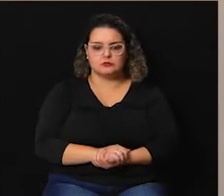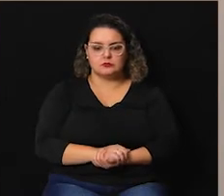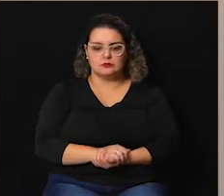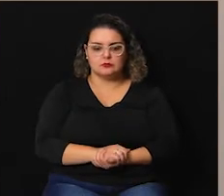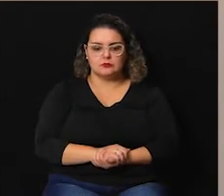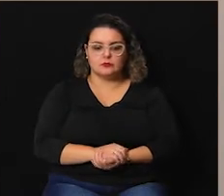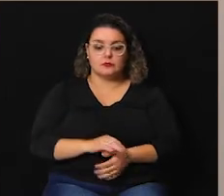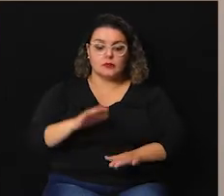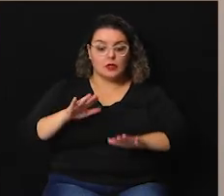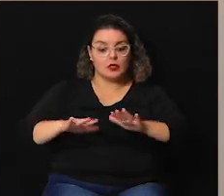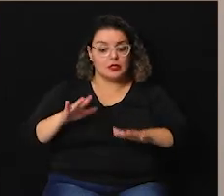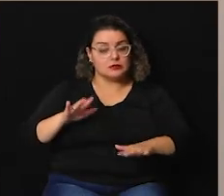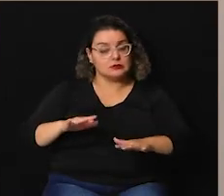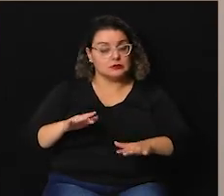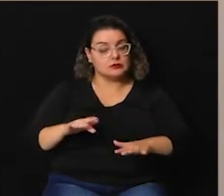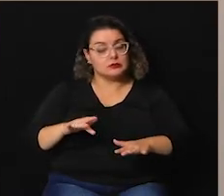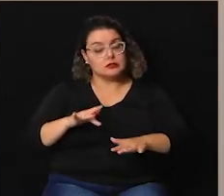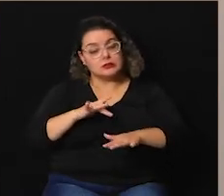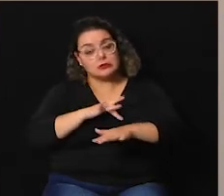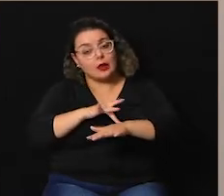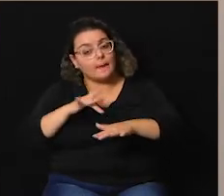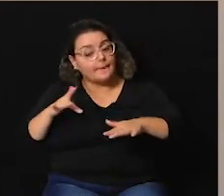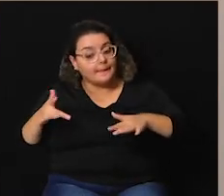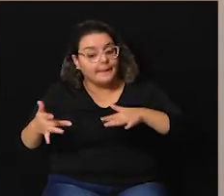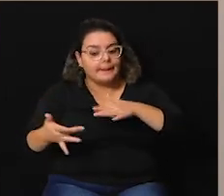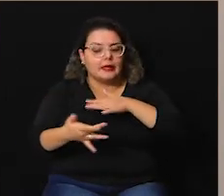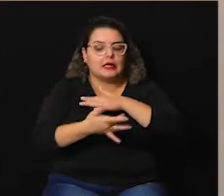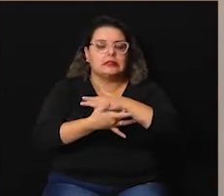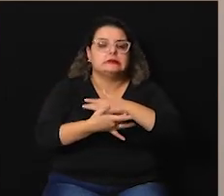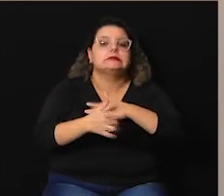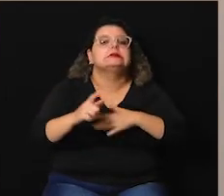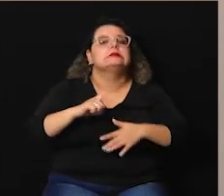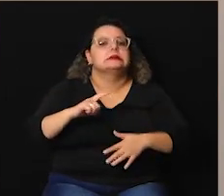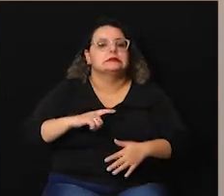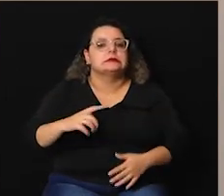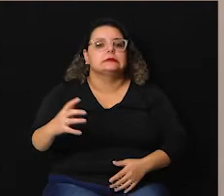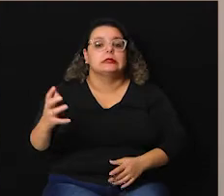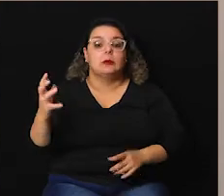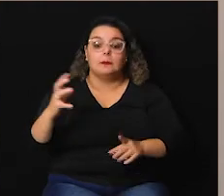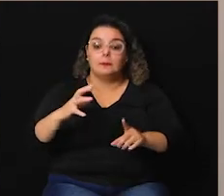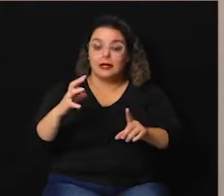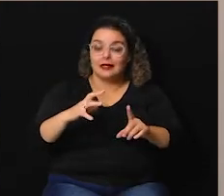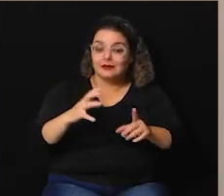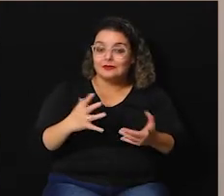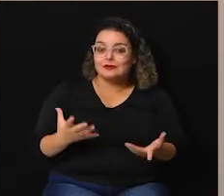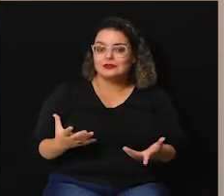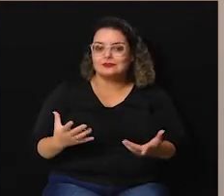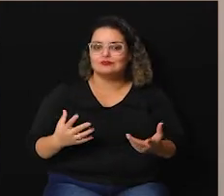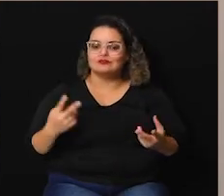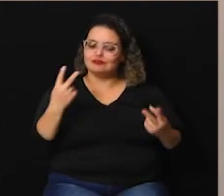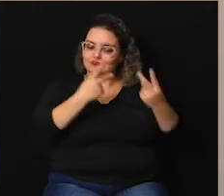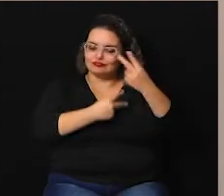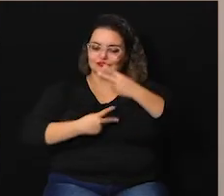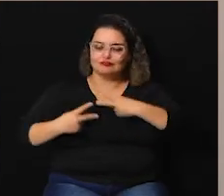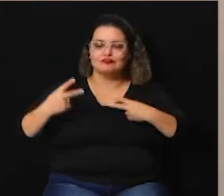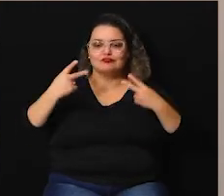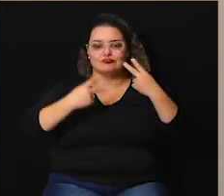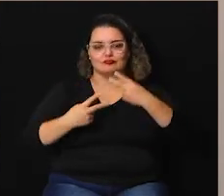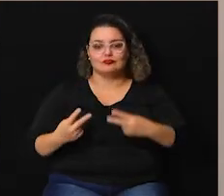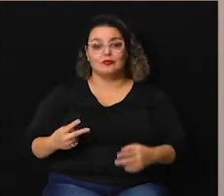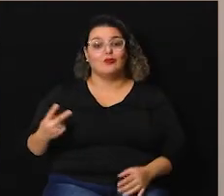Talvez a questão da mídia hoje, né, a gente tem ainda uma influência muito grande em relação à questão da imagem, né, há